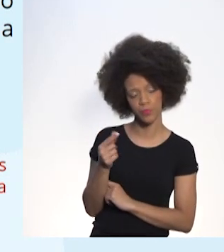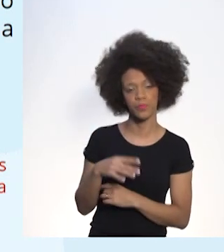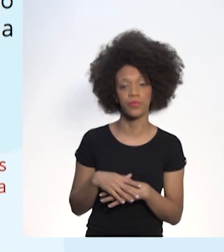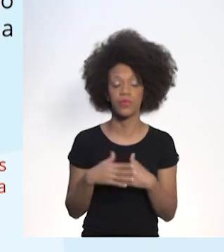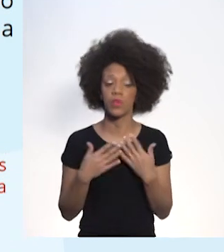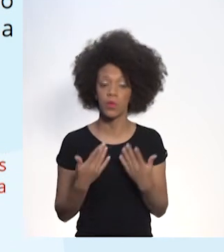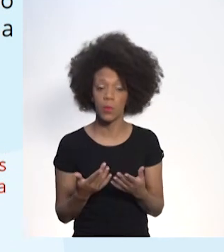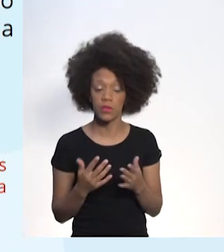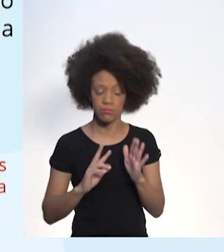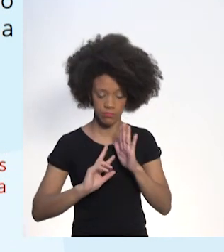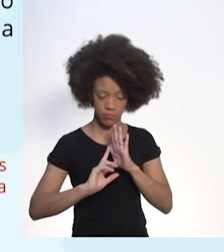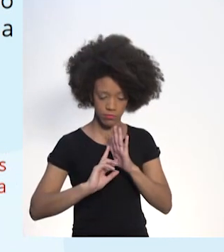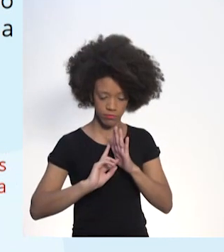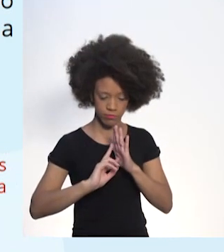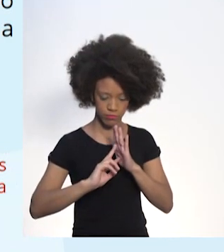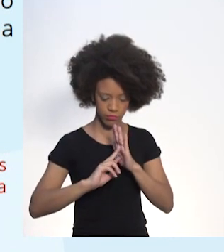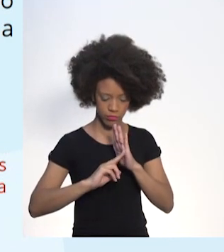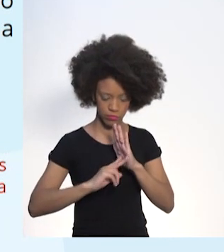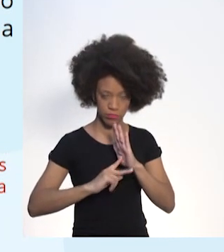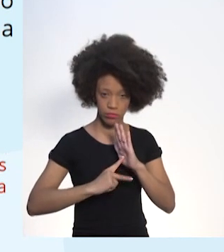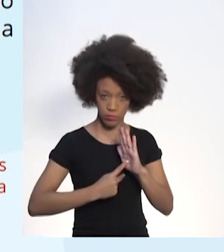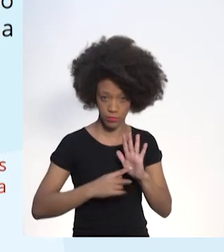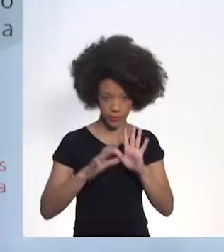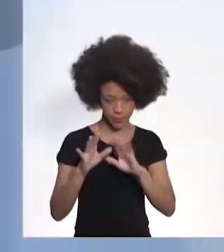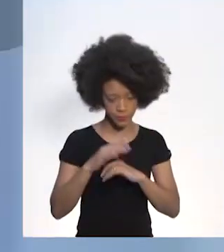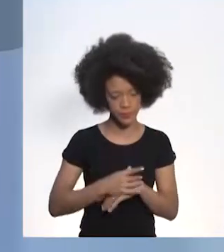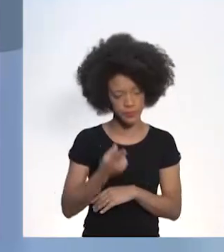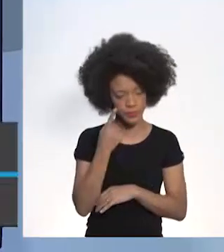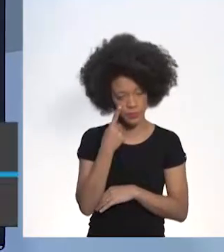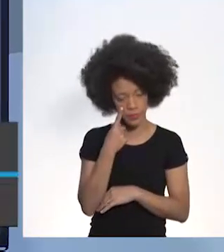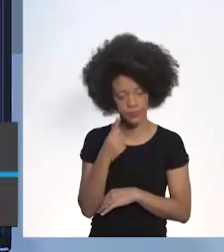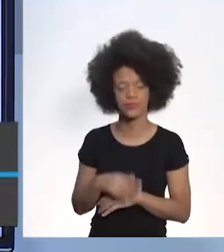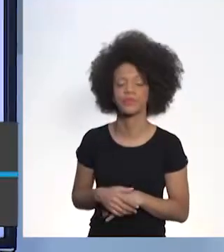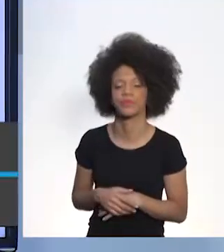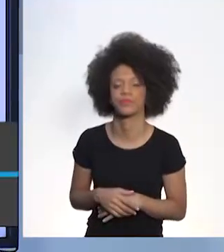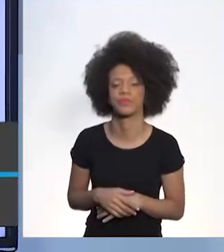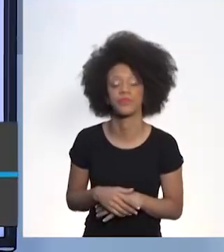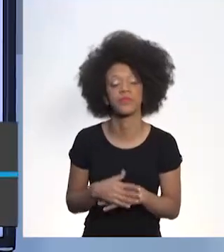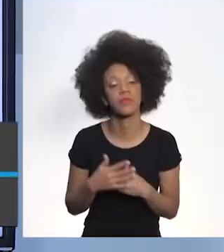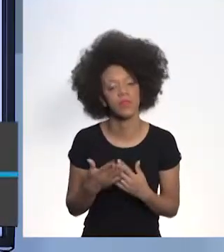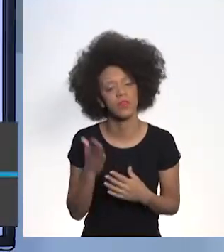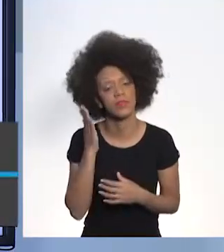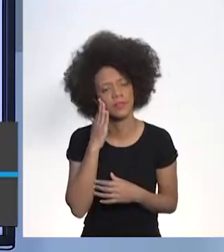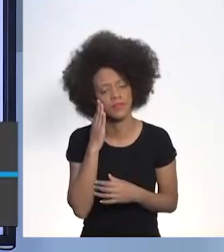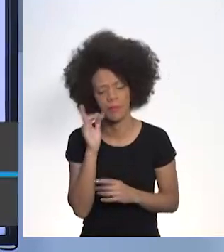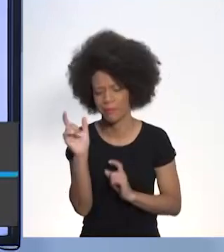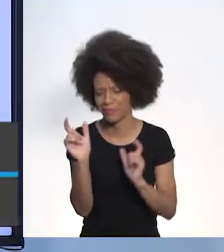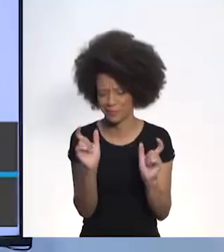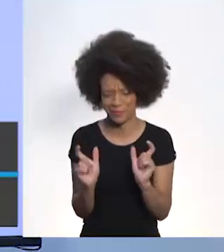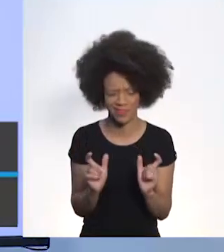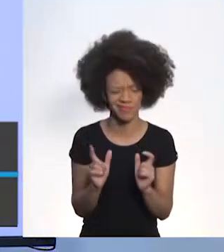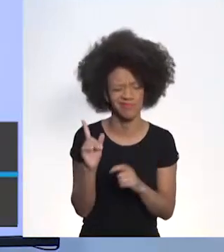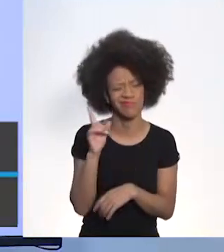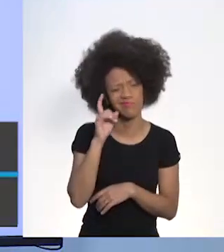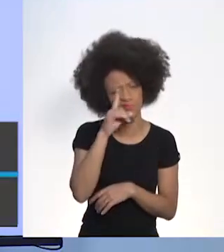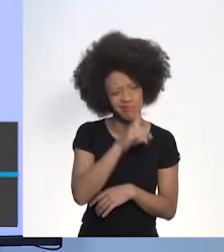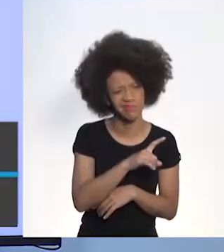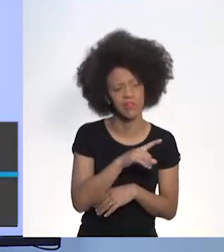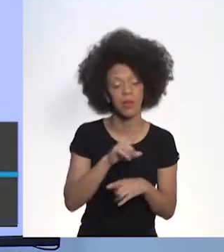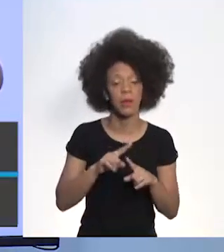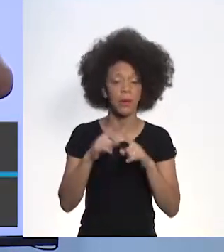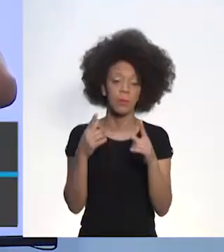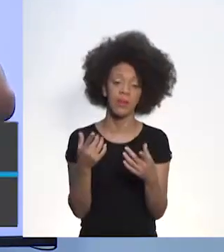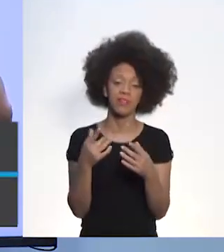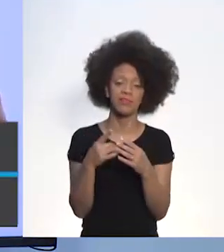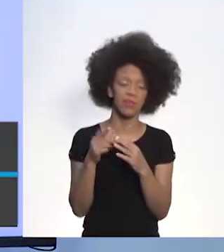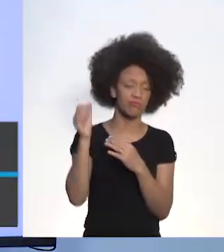o contorno dessa moeda. Então, volta para cá, olha para mim aqui. Gente, eu sei que é um monte de palavra aí difícil, né? E talvez o negócio